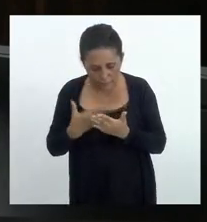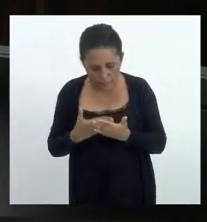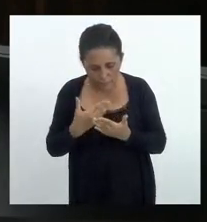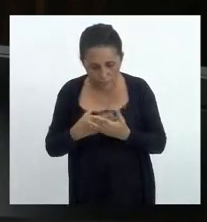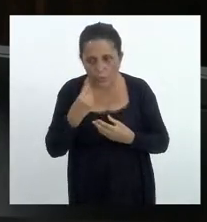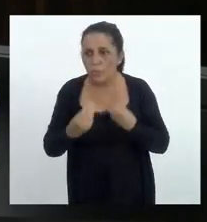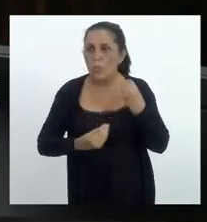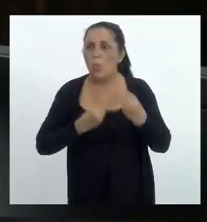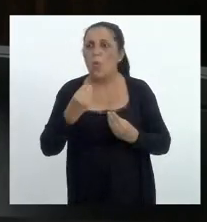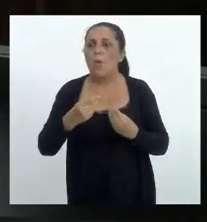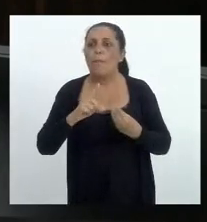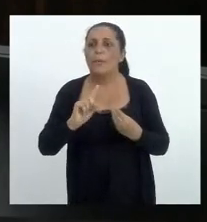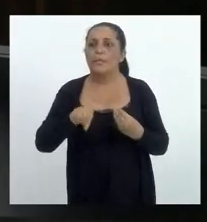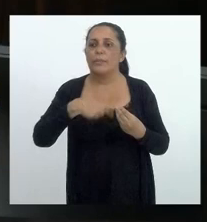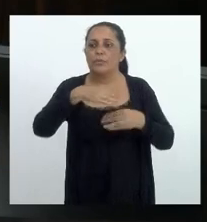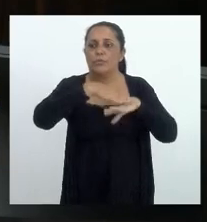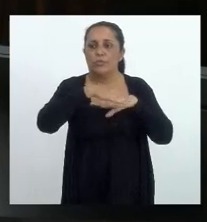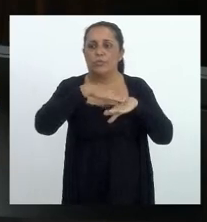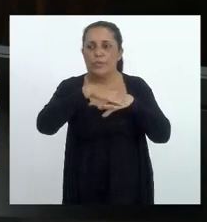gente conversa com o senhor.